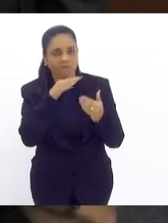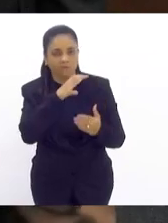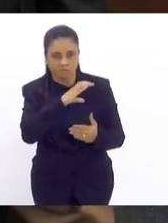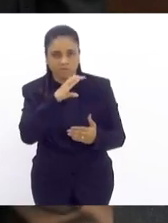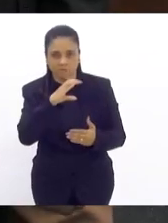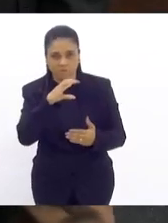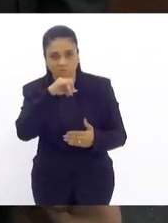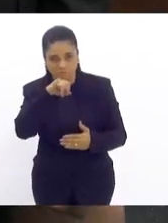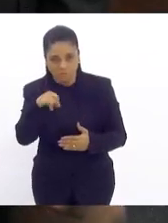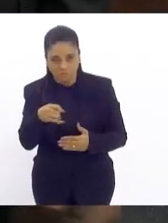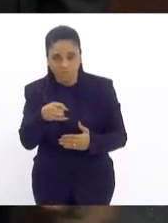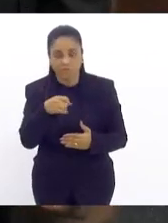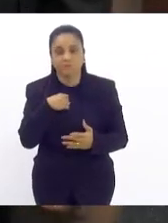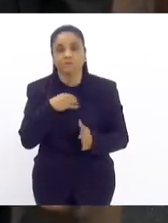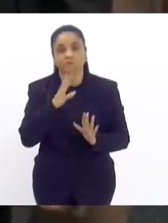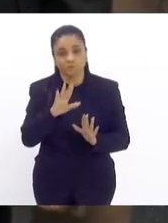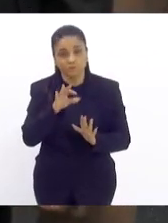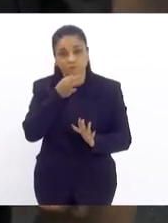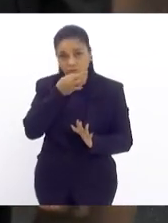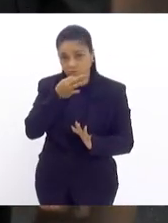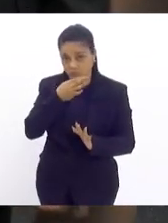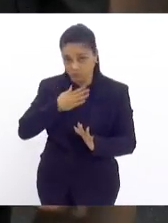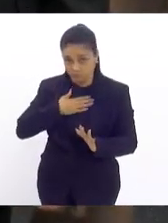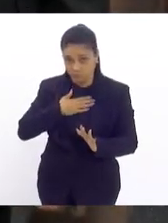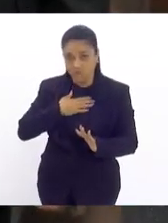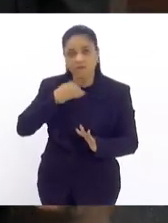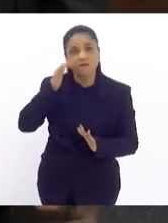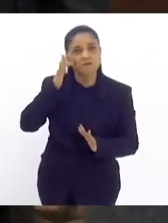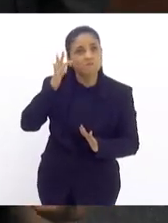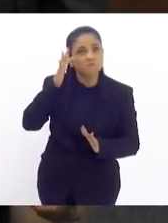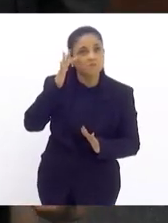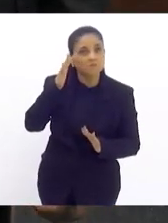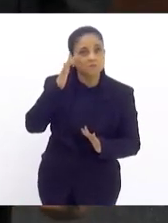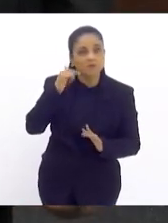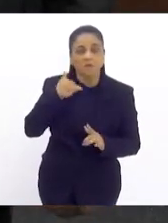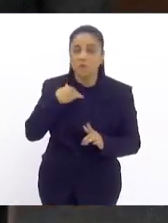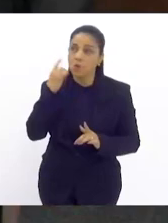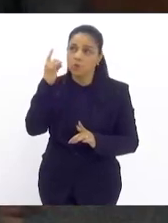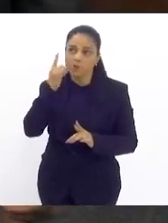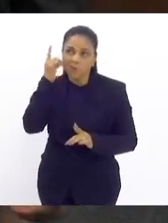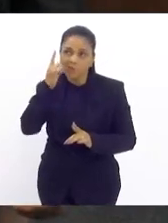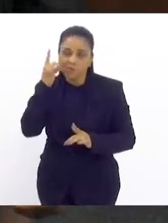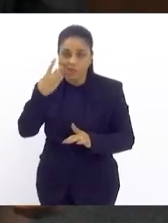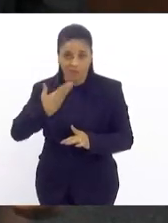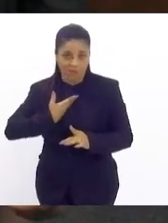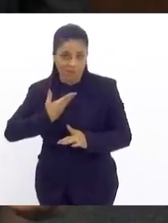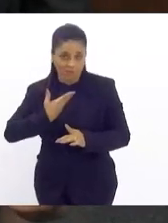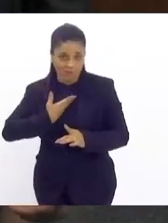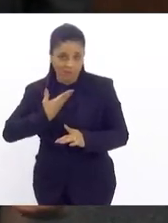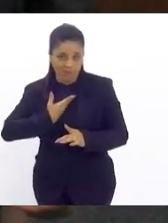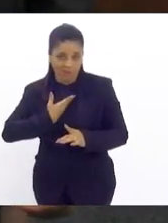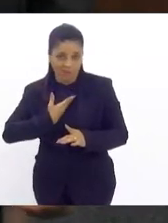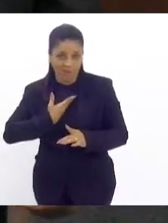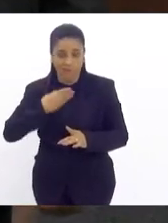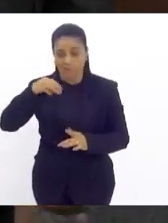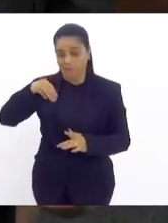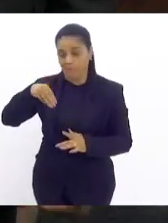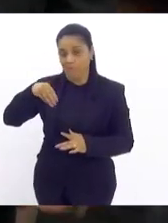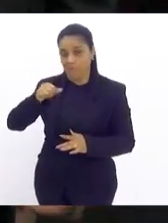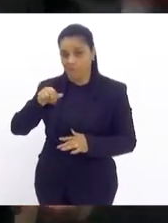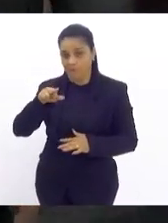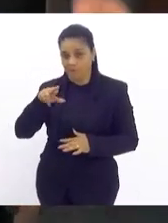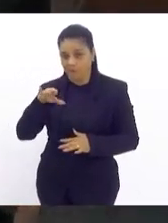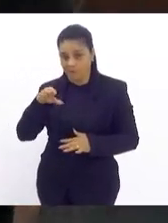é o seguinte vamos imaginar que eu e o deputado Márcio Roberto